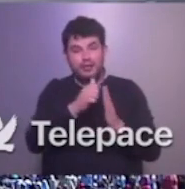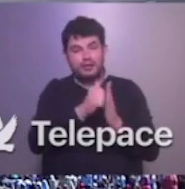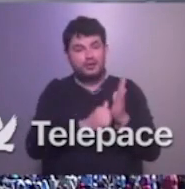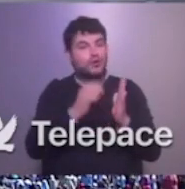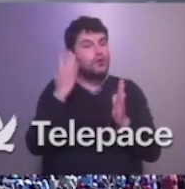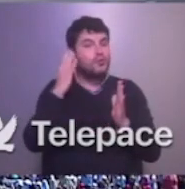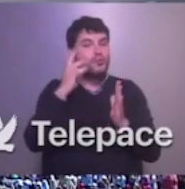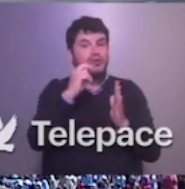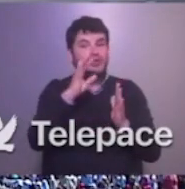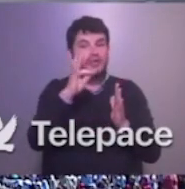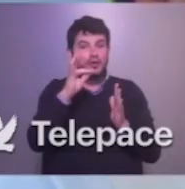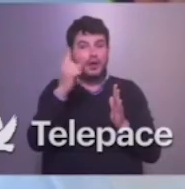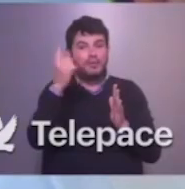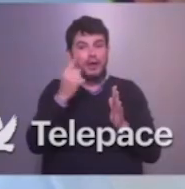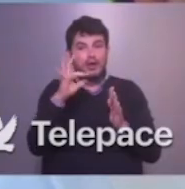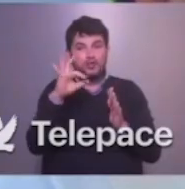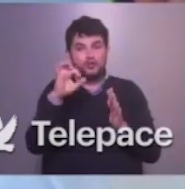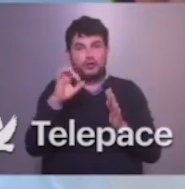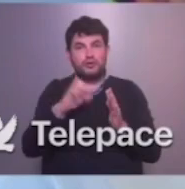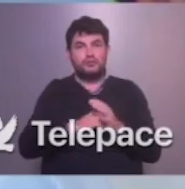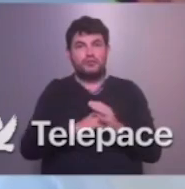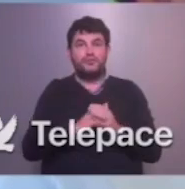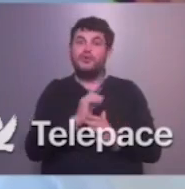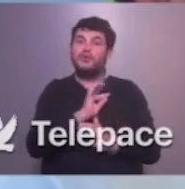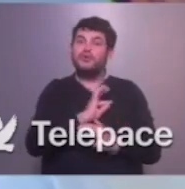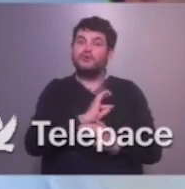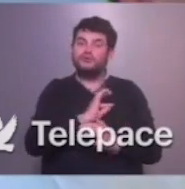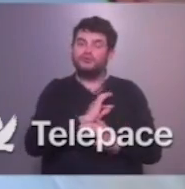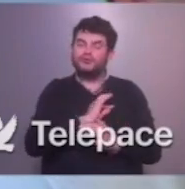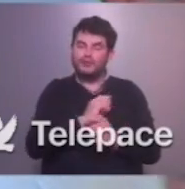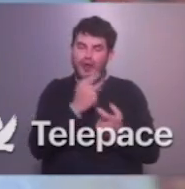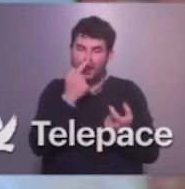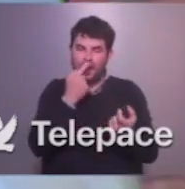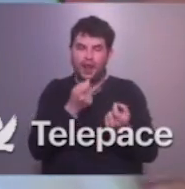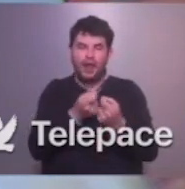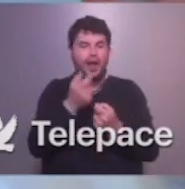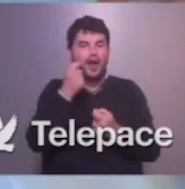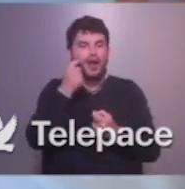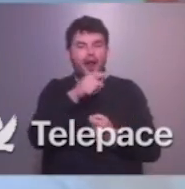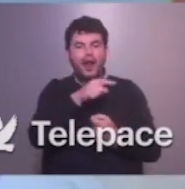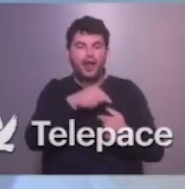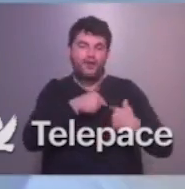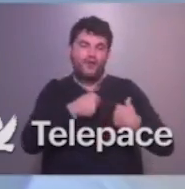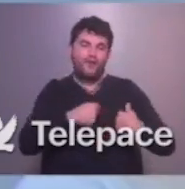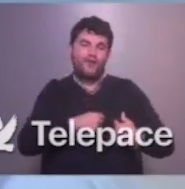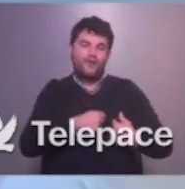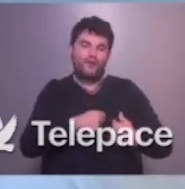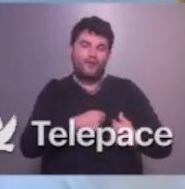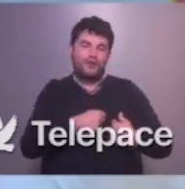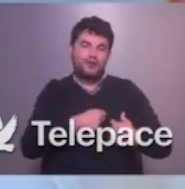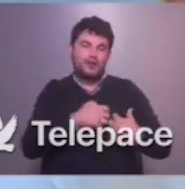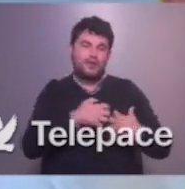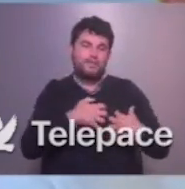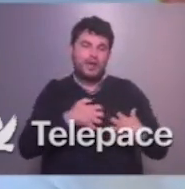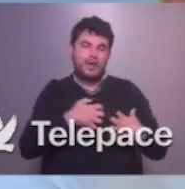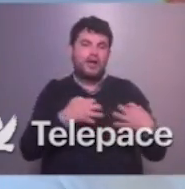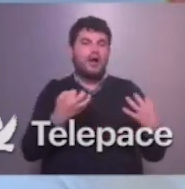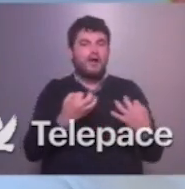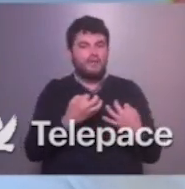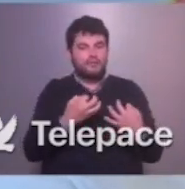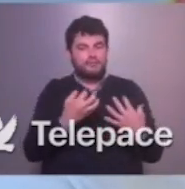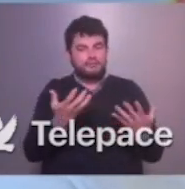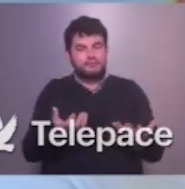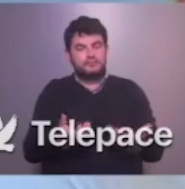Salmo 34:18: o Senhor está perto dos que têm o coração quebrantado